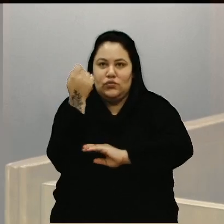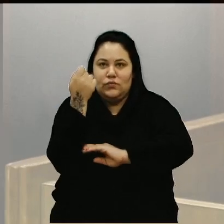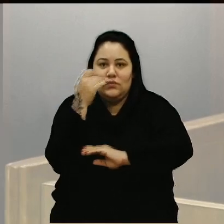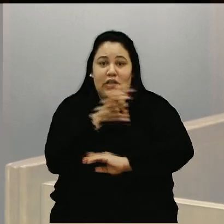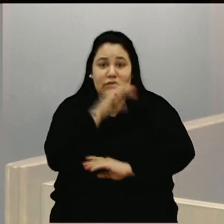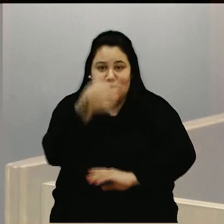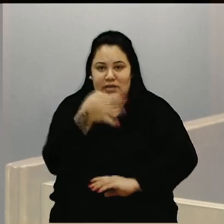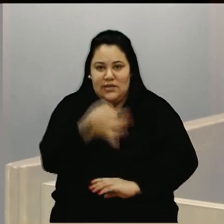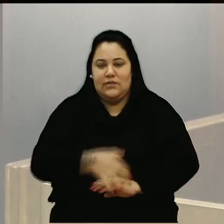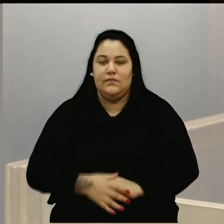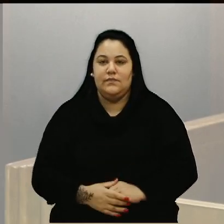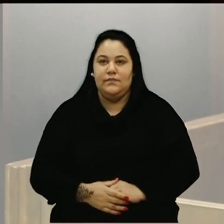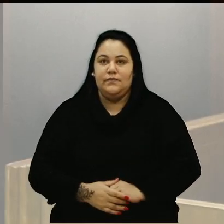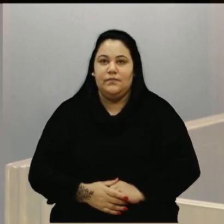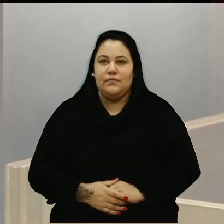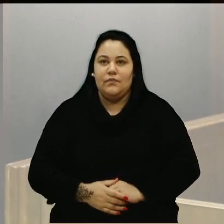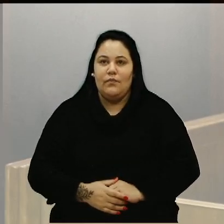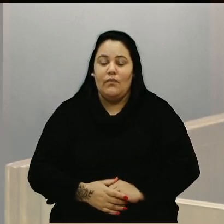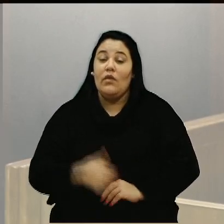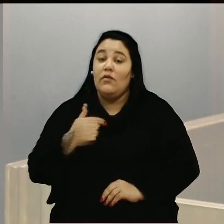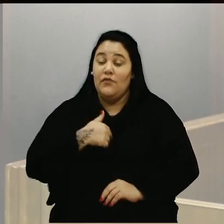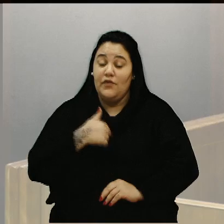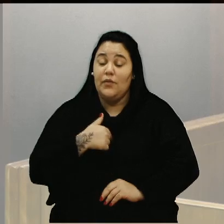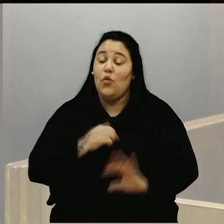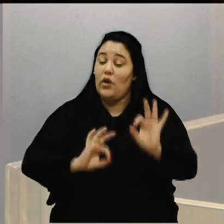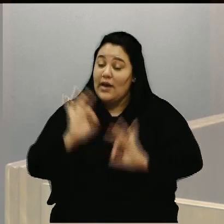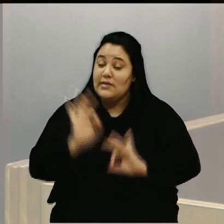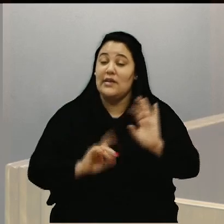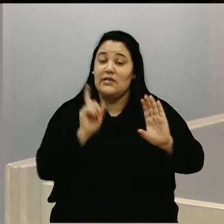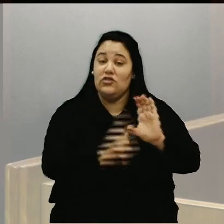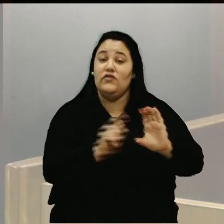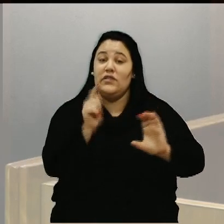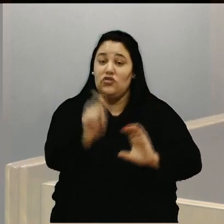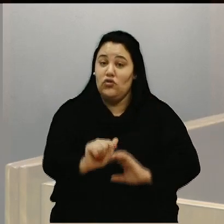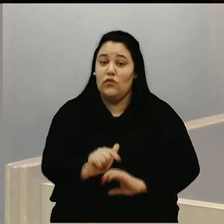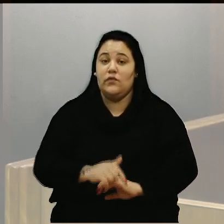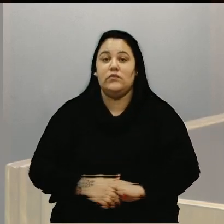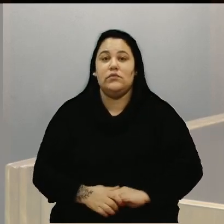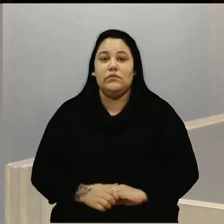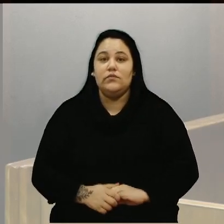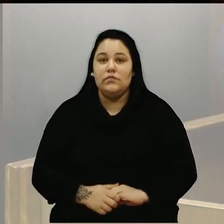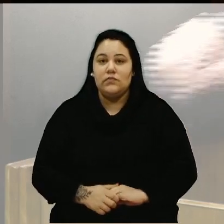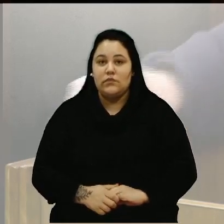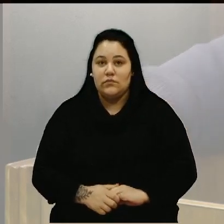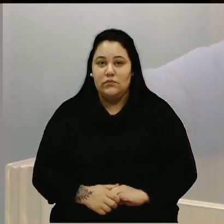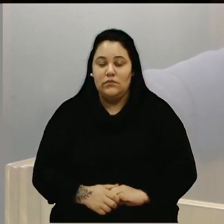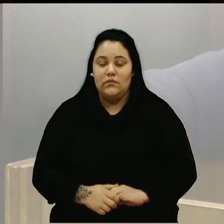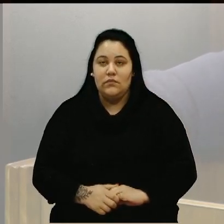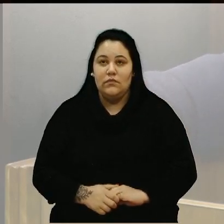Sul. Vamos sentar e renegociar essa dívida aí. Quem pediu a parte, vereador?